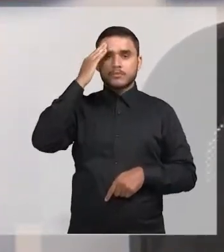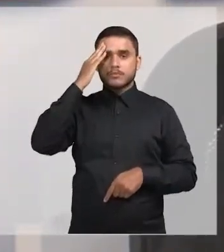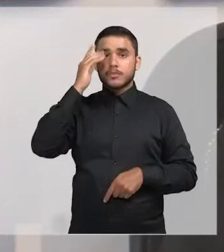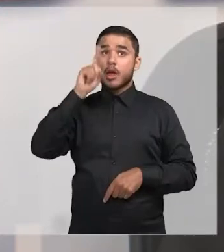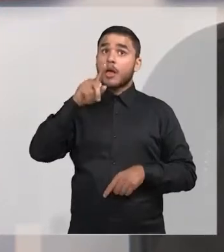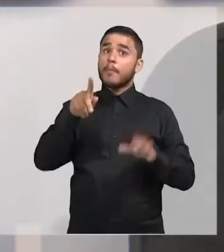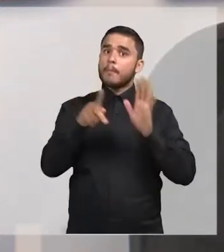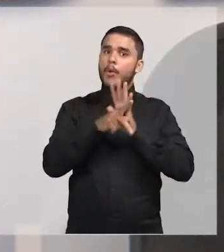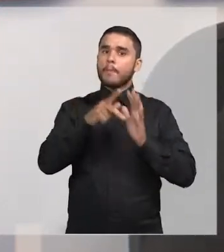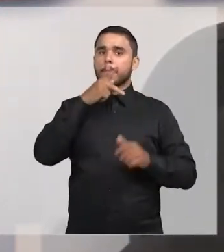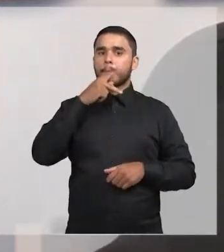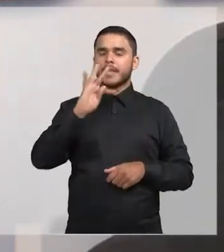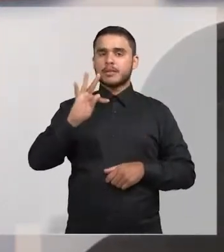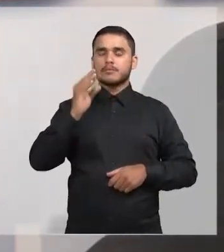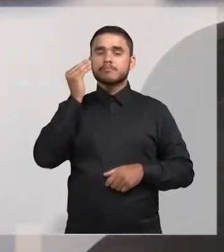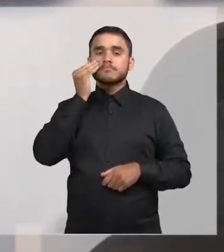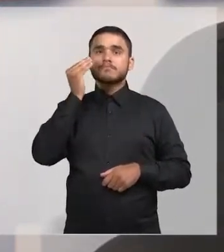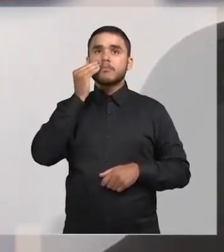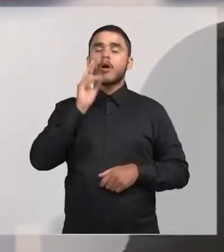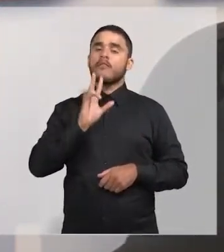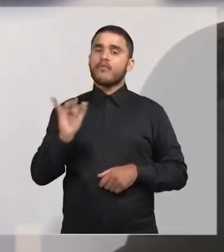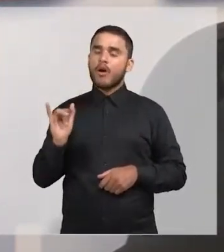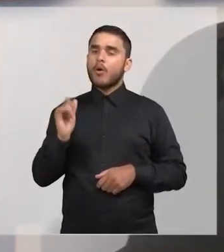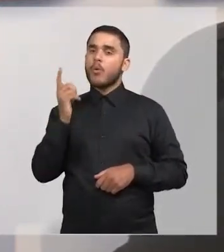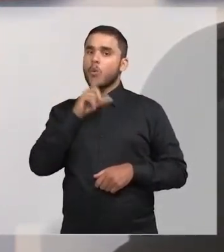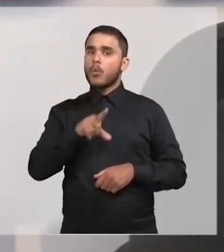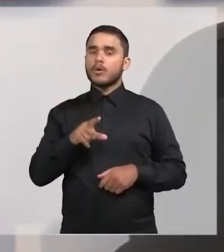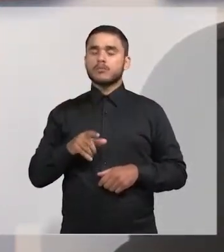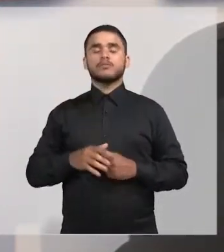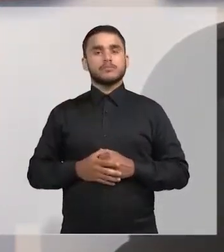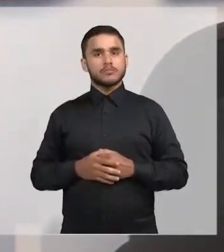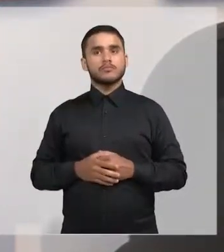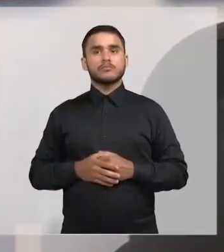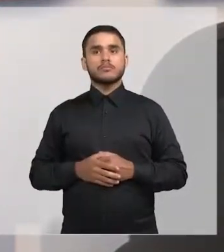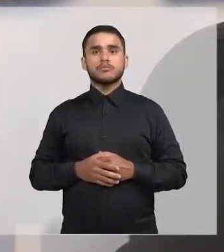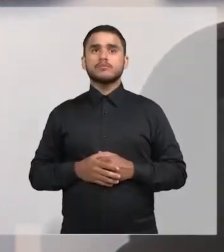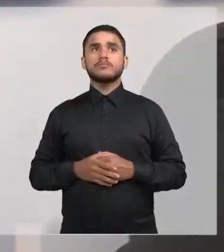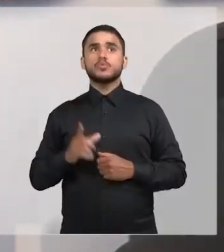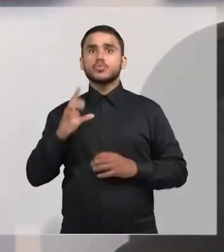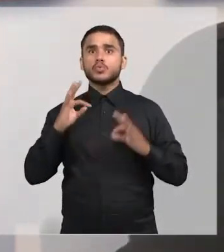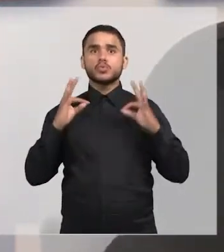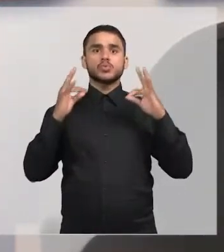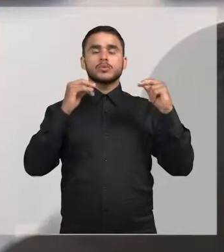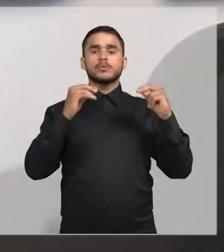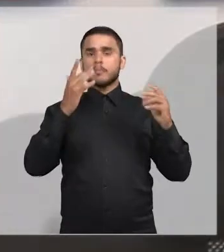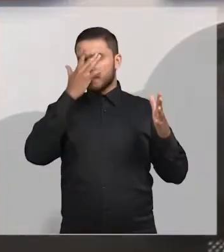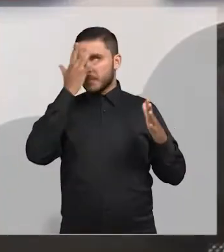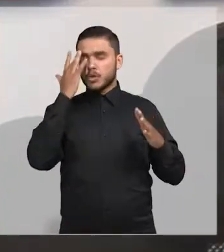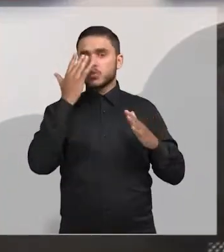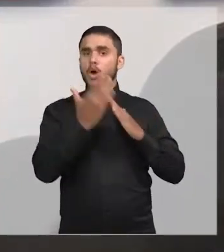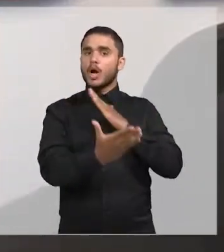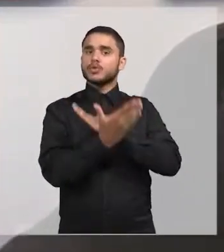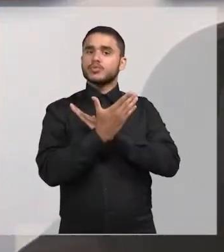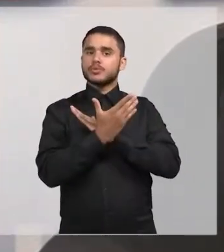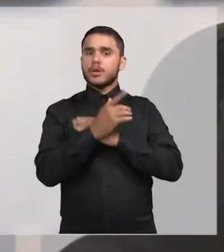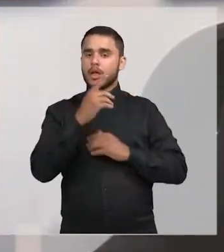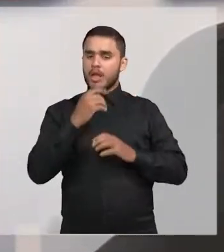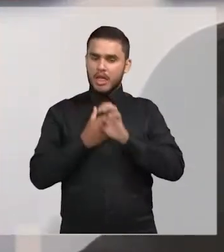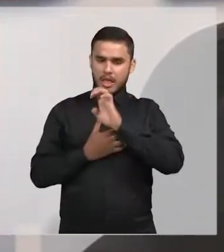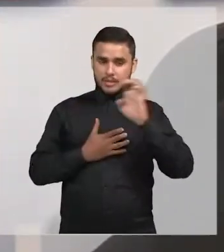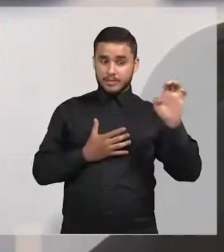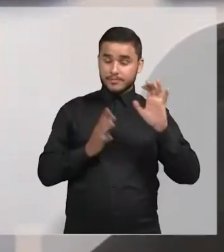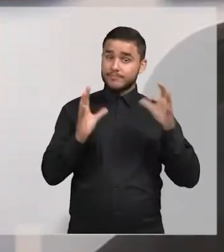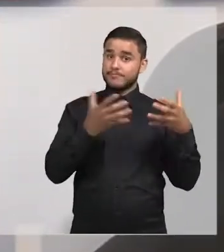petistas. E ele vai, literalmente, atacar e conquistar uma parte desse eleitorado, que não é de esquerda, é um